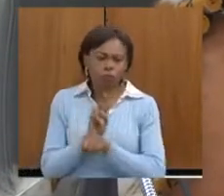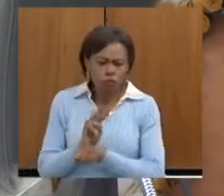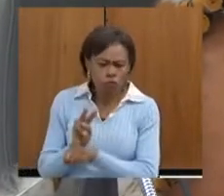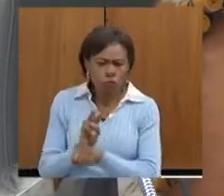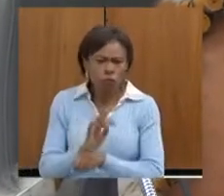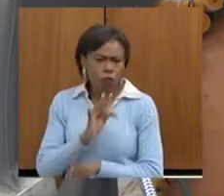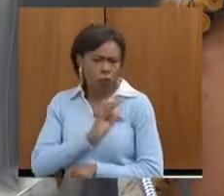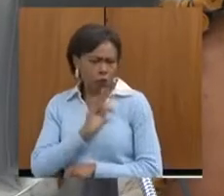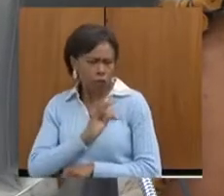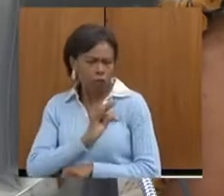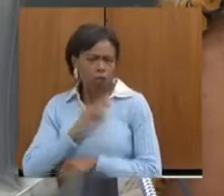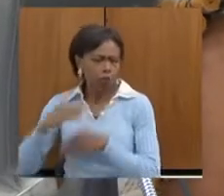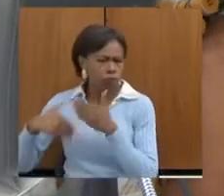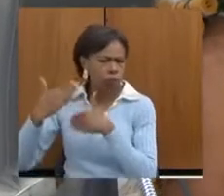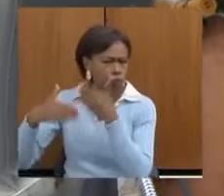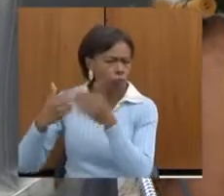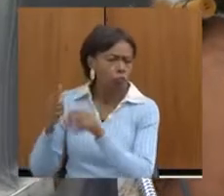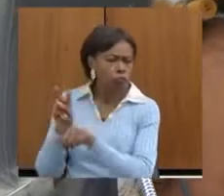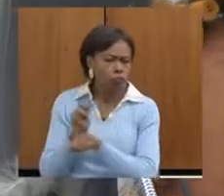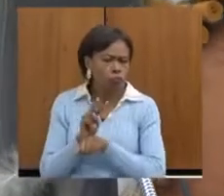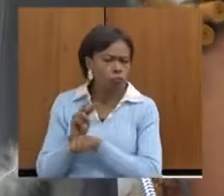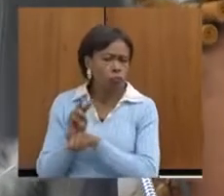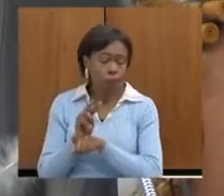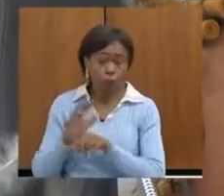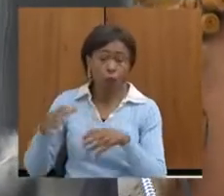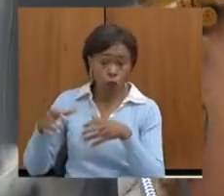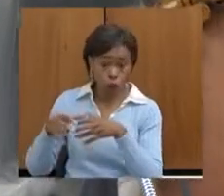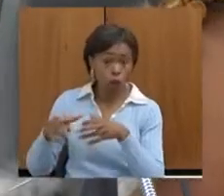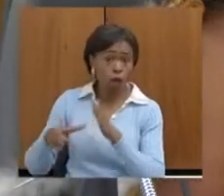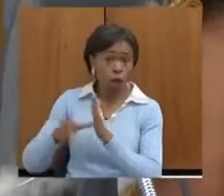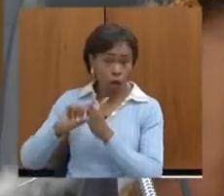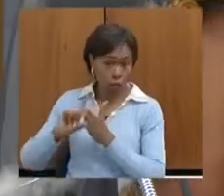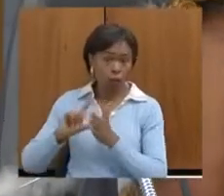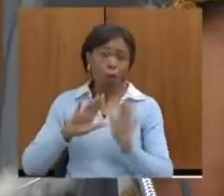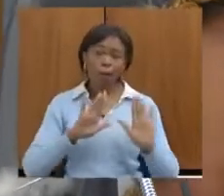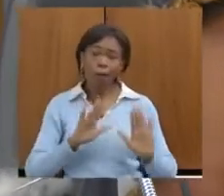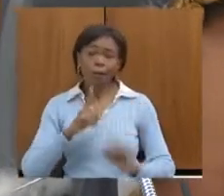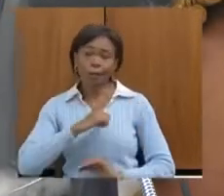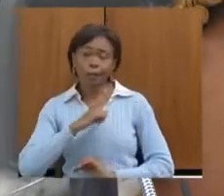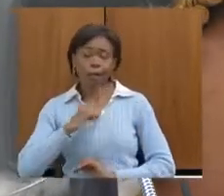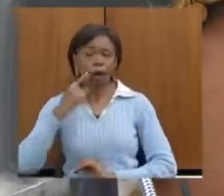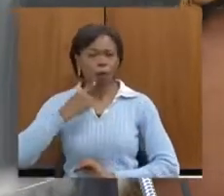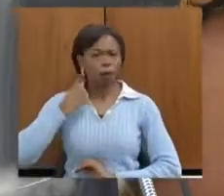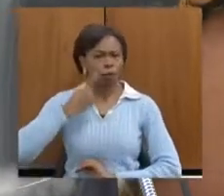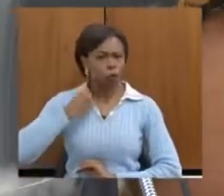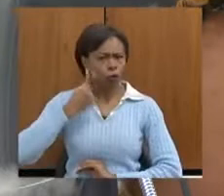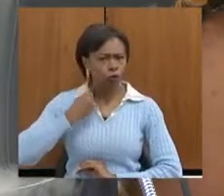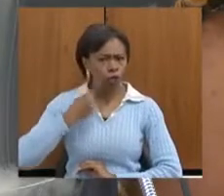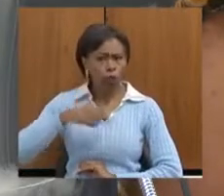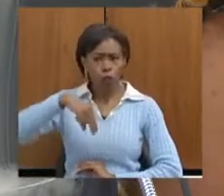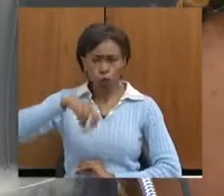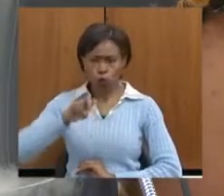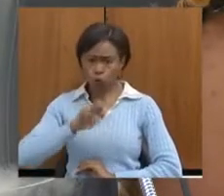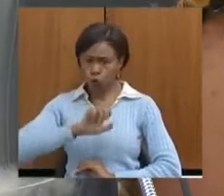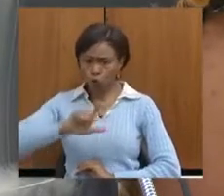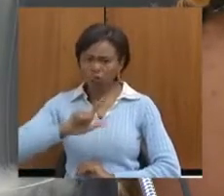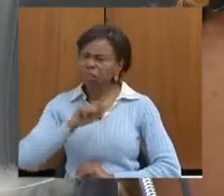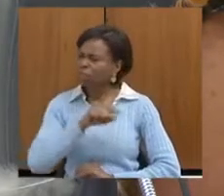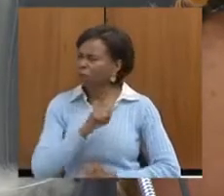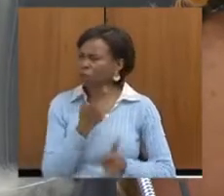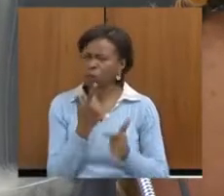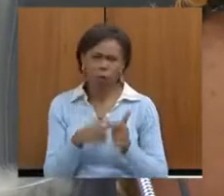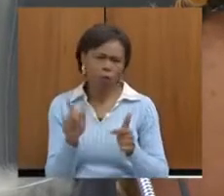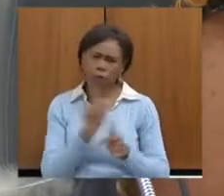o momento o fato de ter de ter um advogado do atingido a nova Isso não é um problema Exatamente